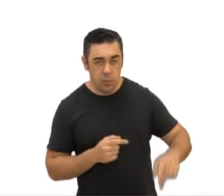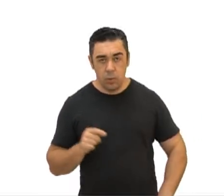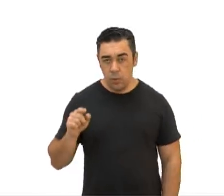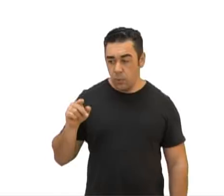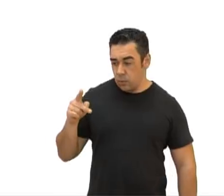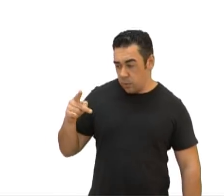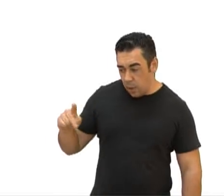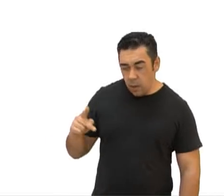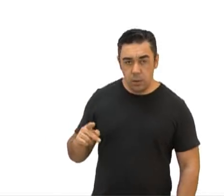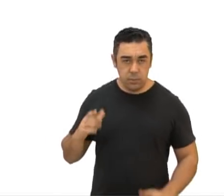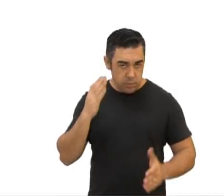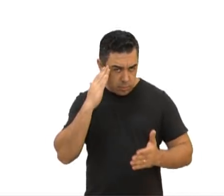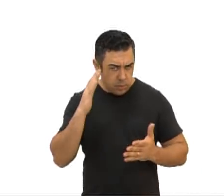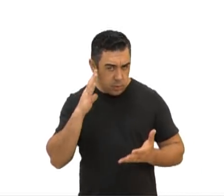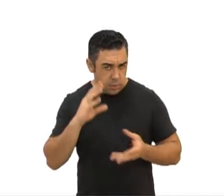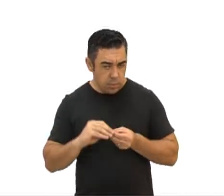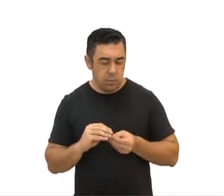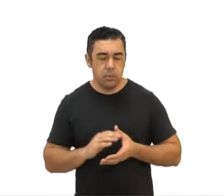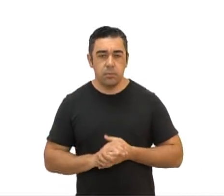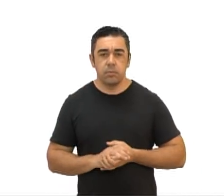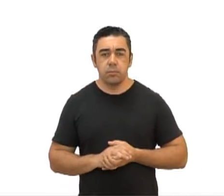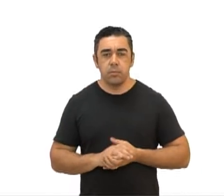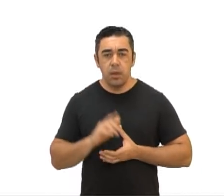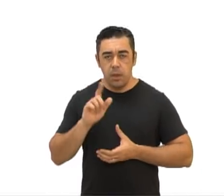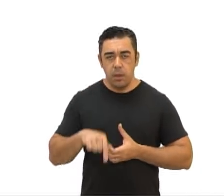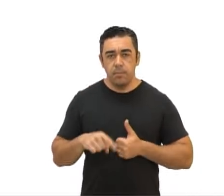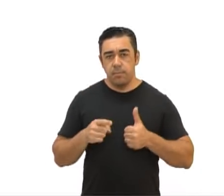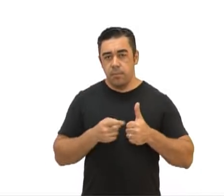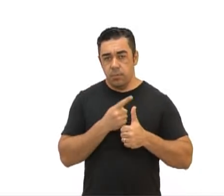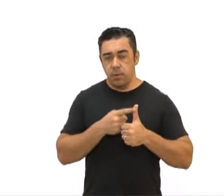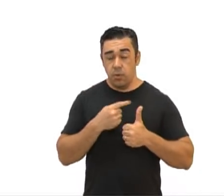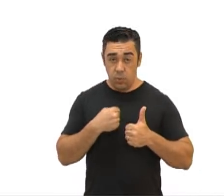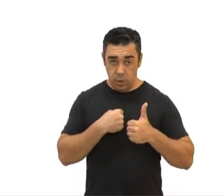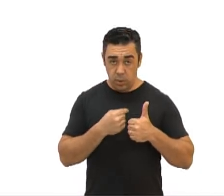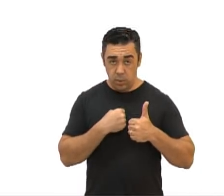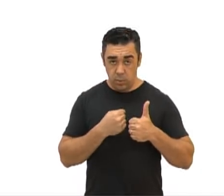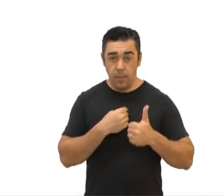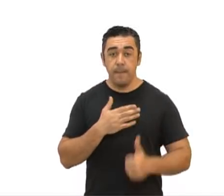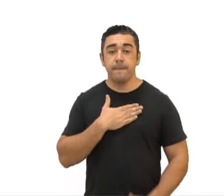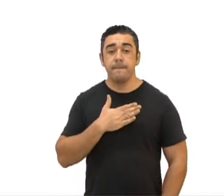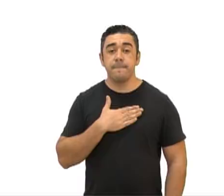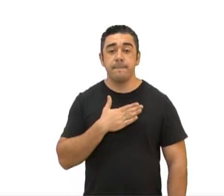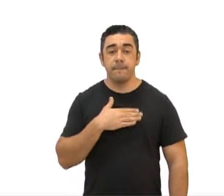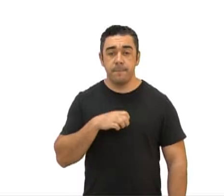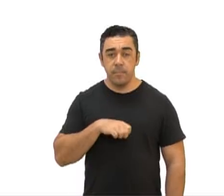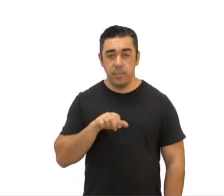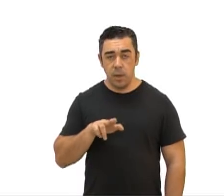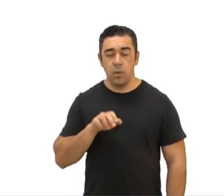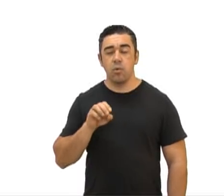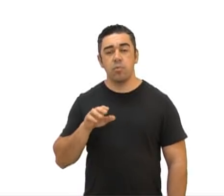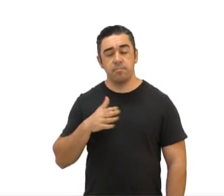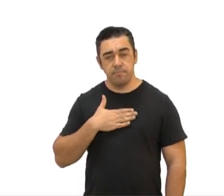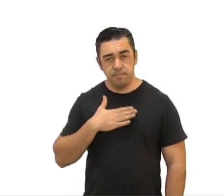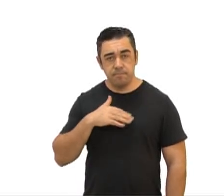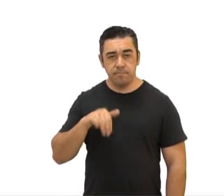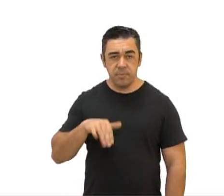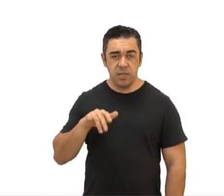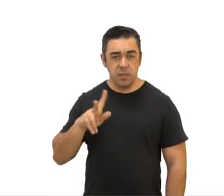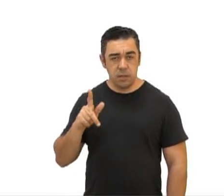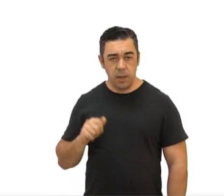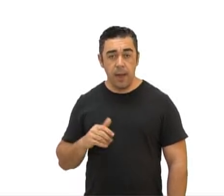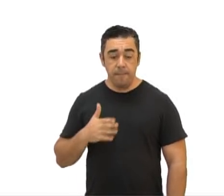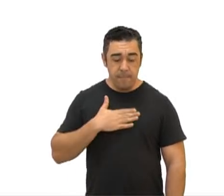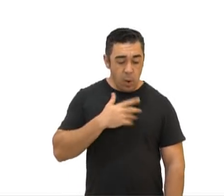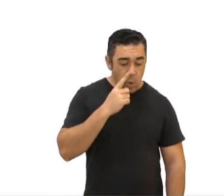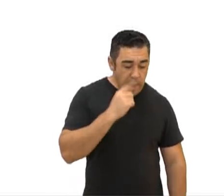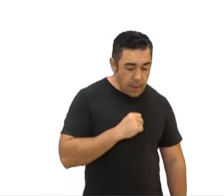etc, né? Então, correspondente à primeira pessoa do singular, que é eu tenho meu, minha, meus, minhas, né? Então, esse é meu